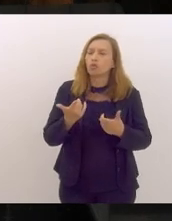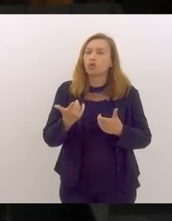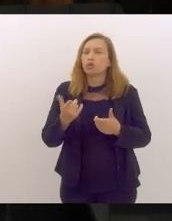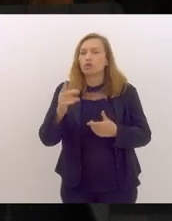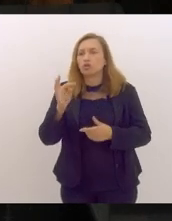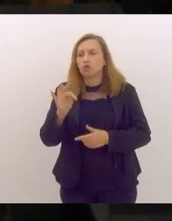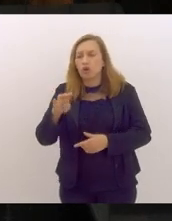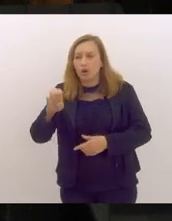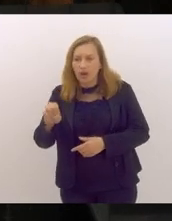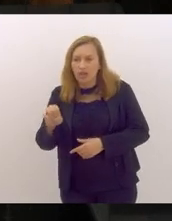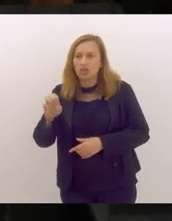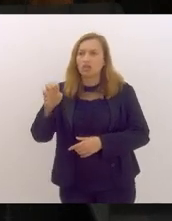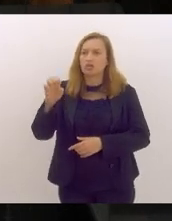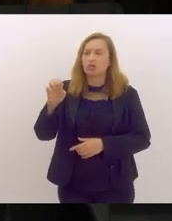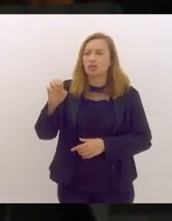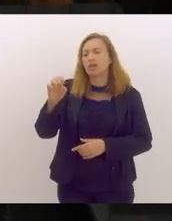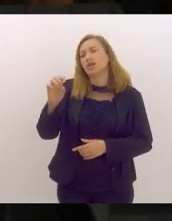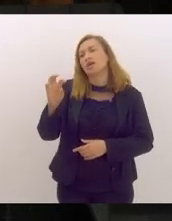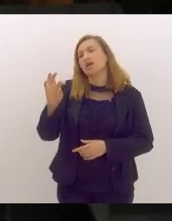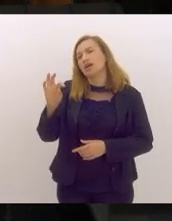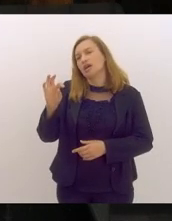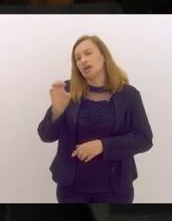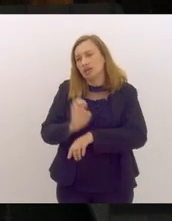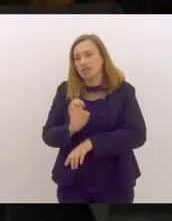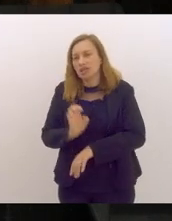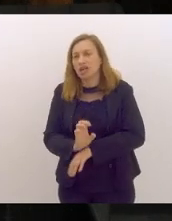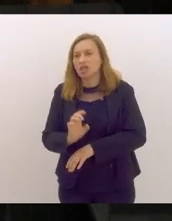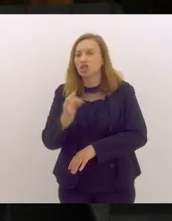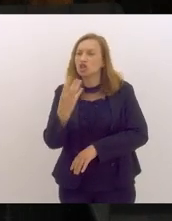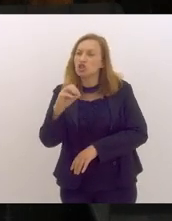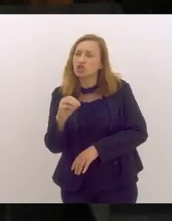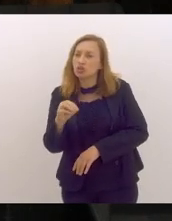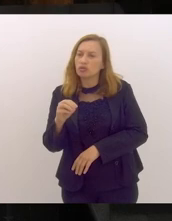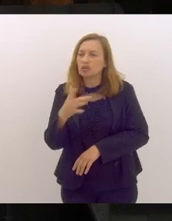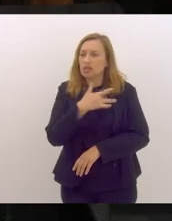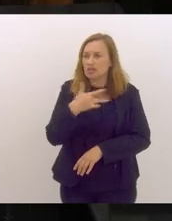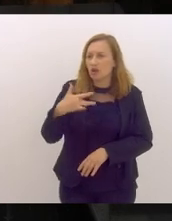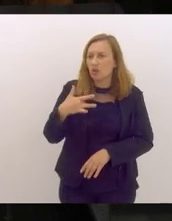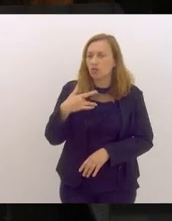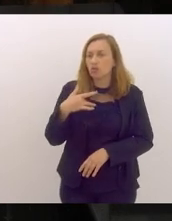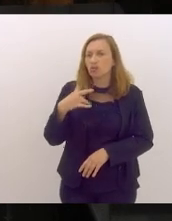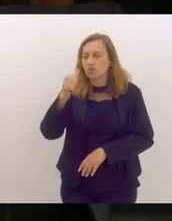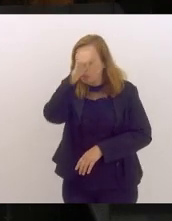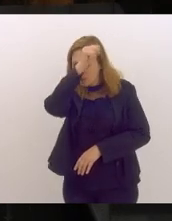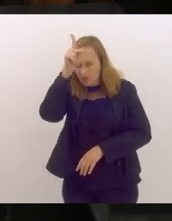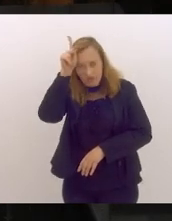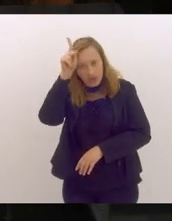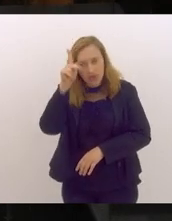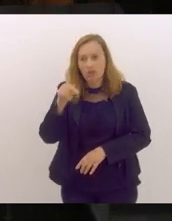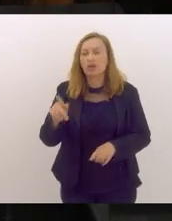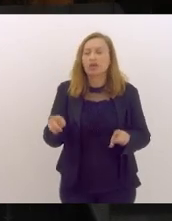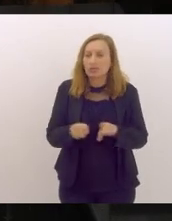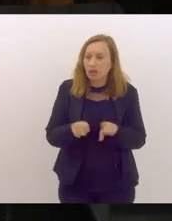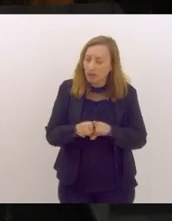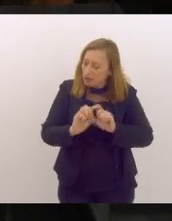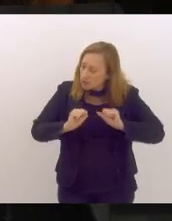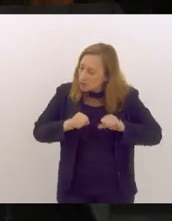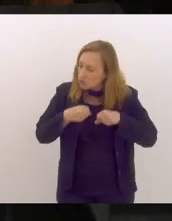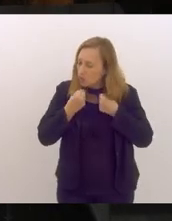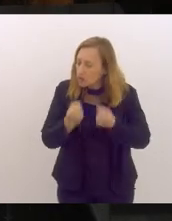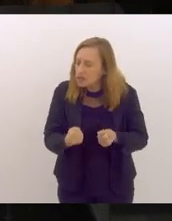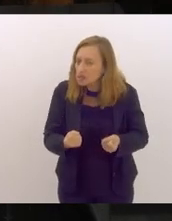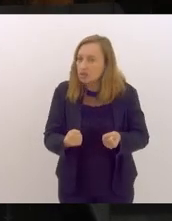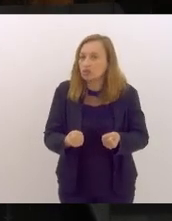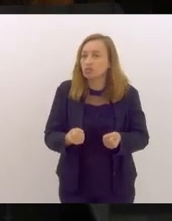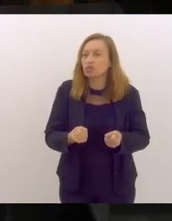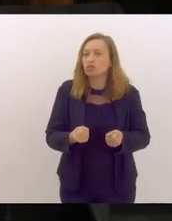refiro ao Chico da Saúde, que foi prefeito, inclusive, de Natividade, profissional da área da saúde, que também está se dedicando